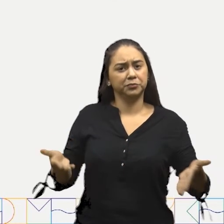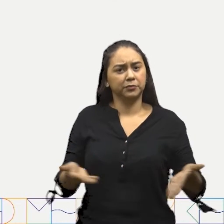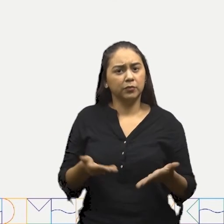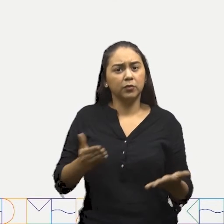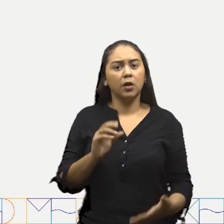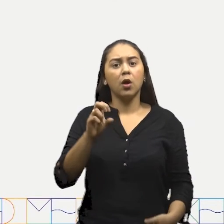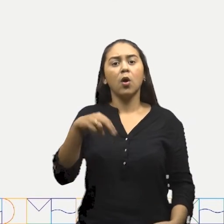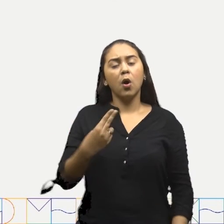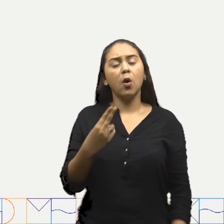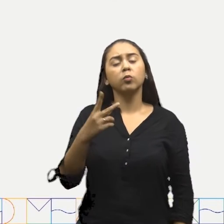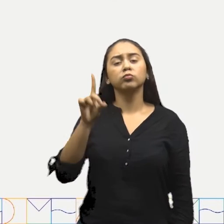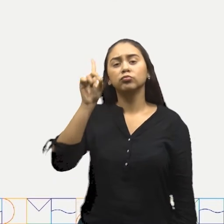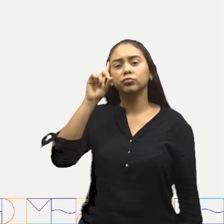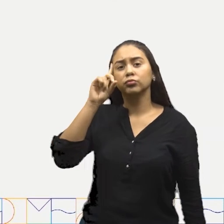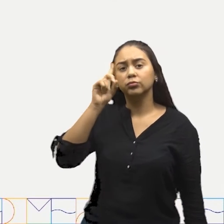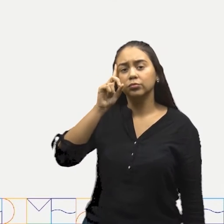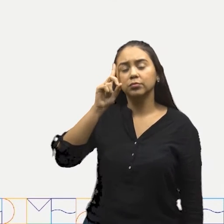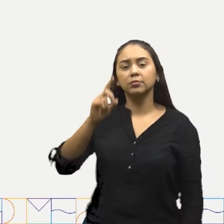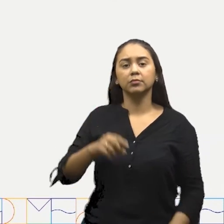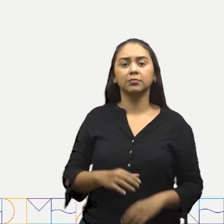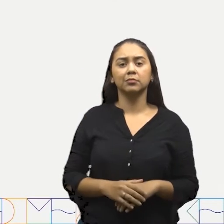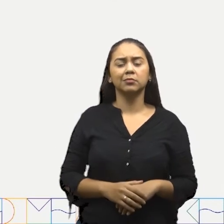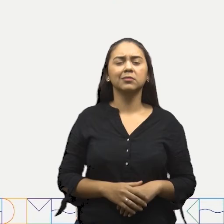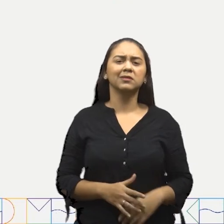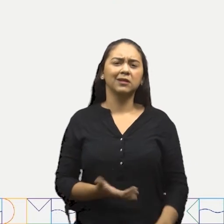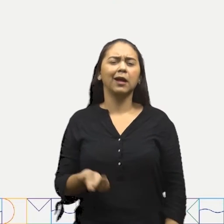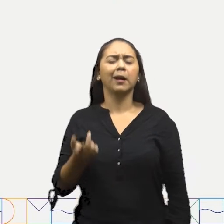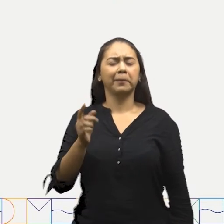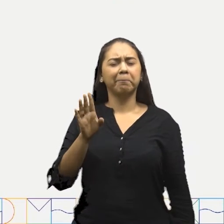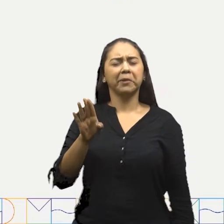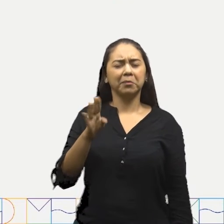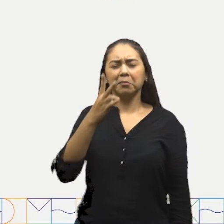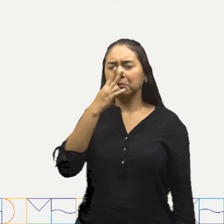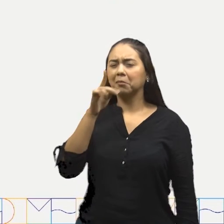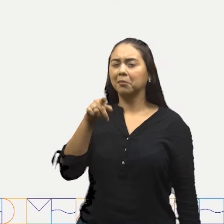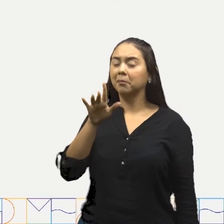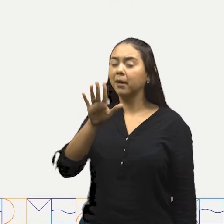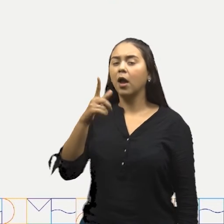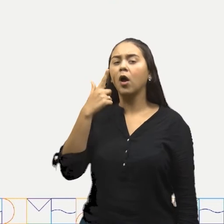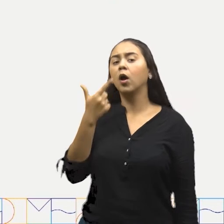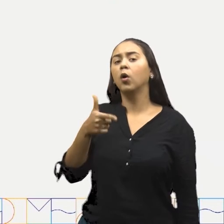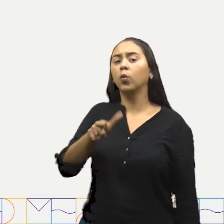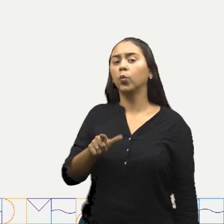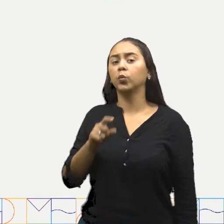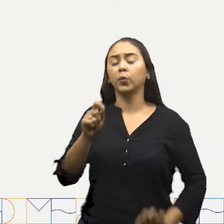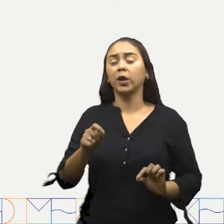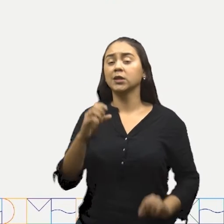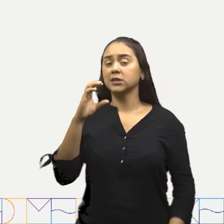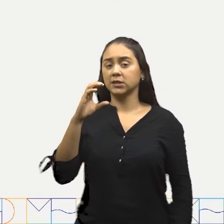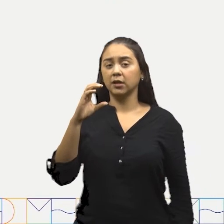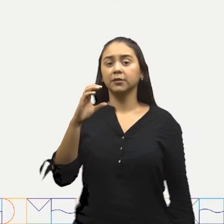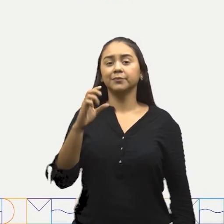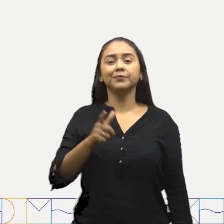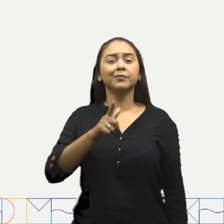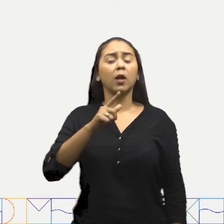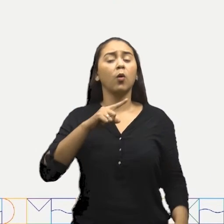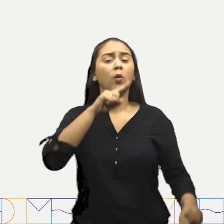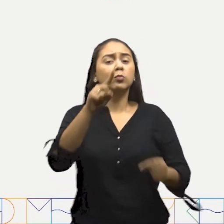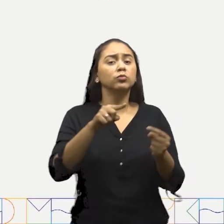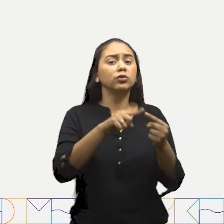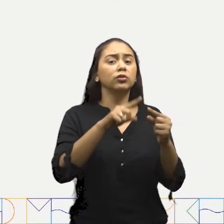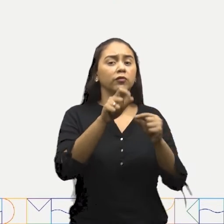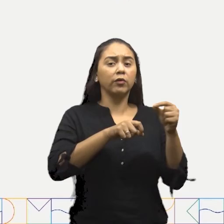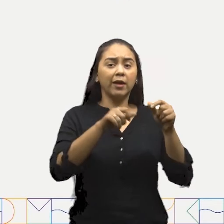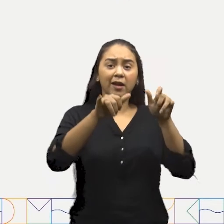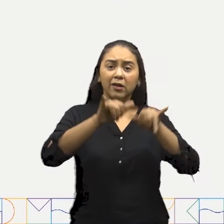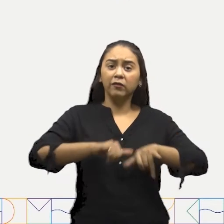real, atual ou do cotidiano. Essa letra B está ótima, mas vamos verificar a letra C. Tem